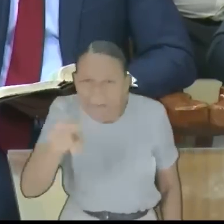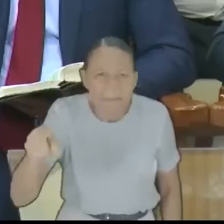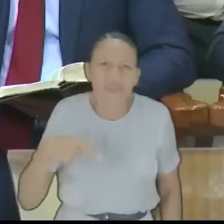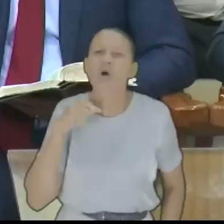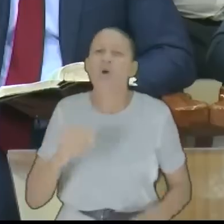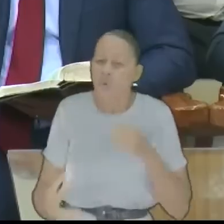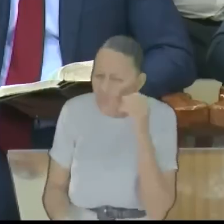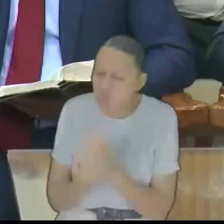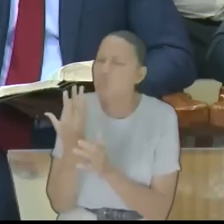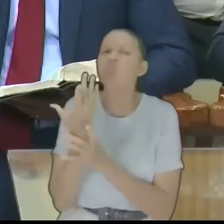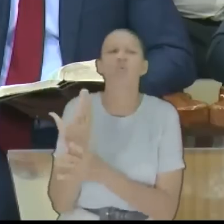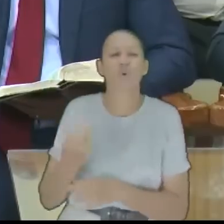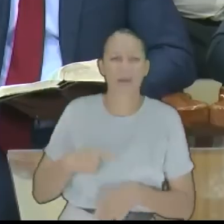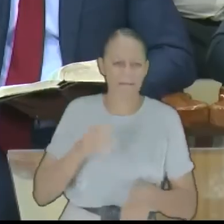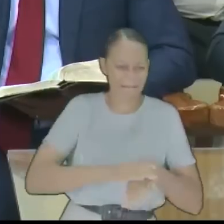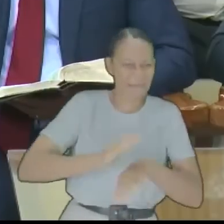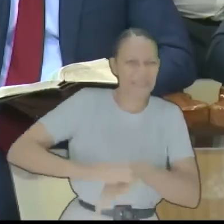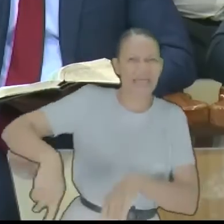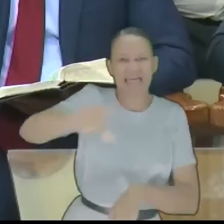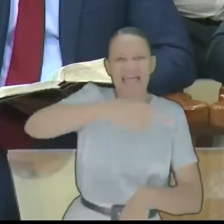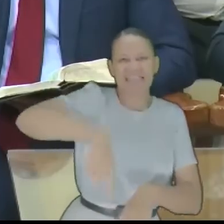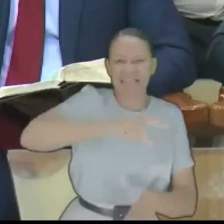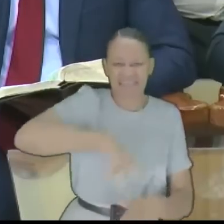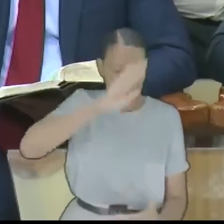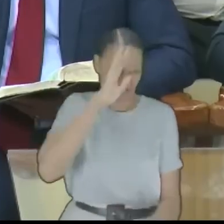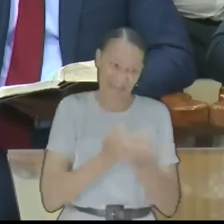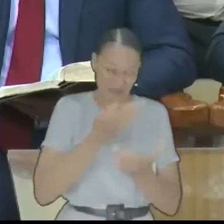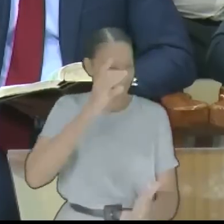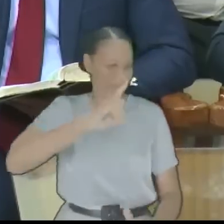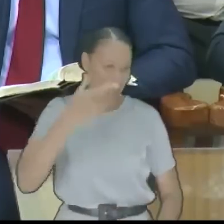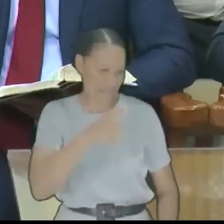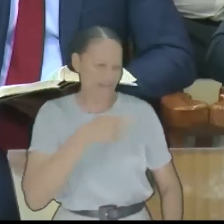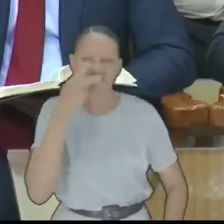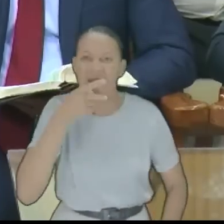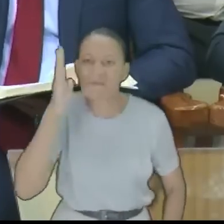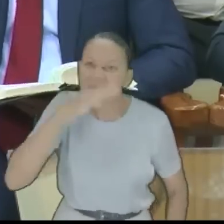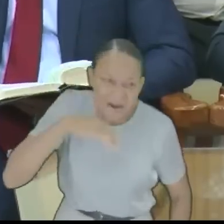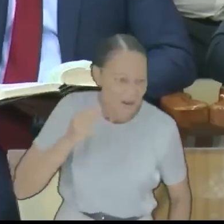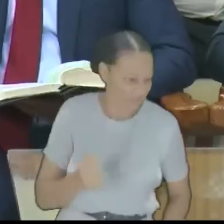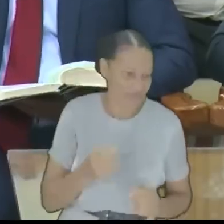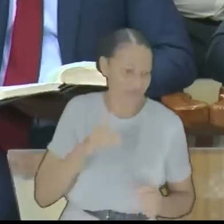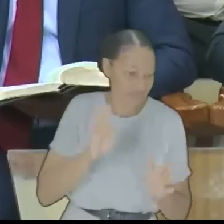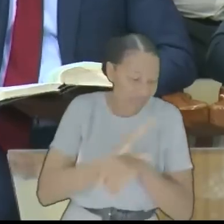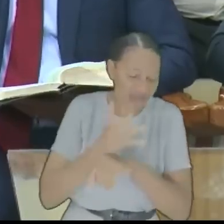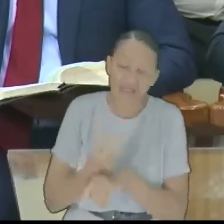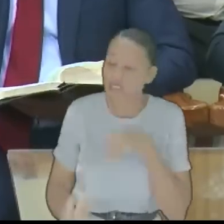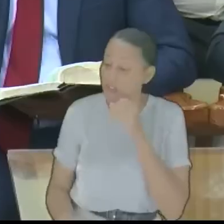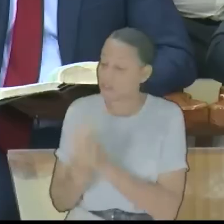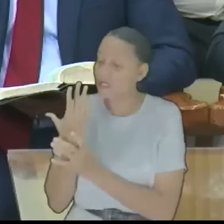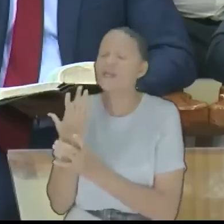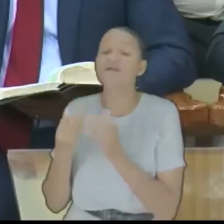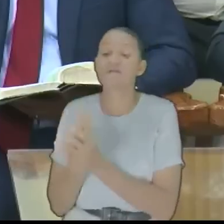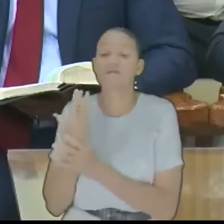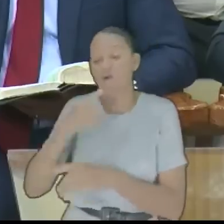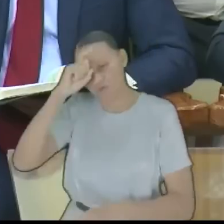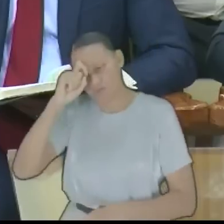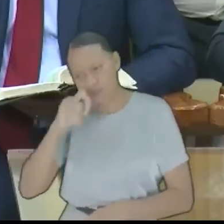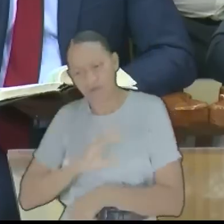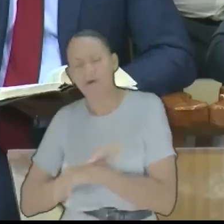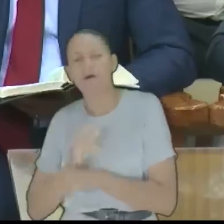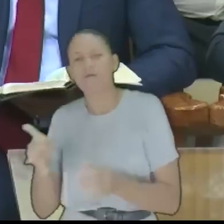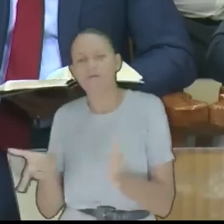quem inventou não foi esses ateus que falam da igreja. Quem criou hospital foi a cristandade. Quem